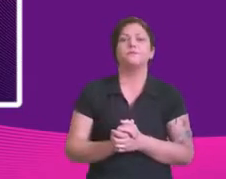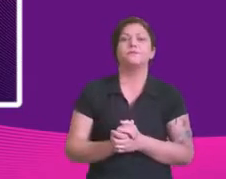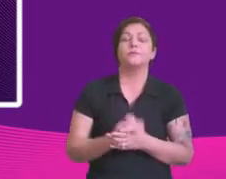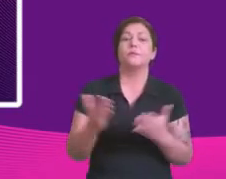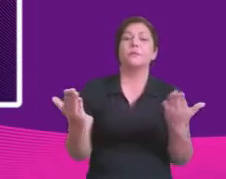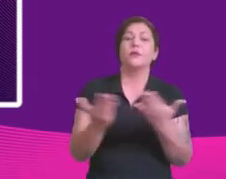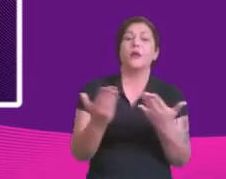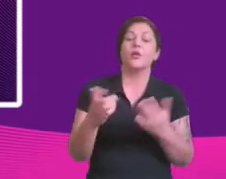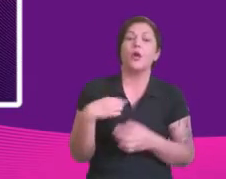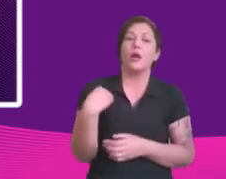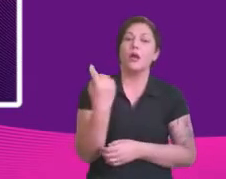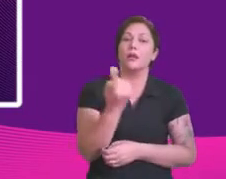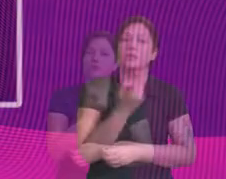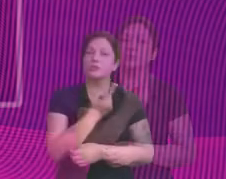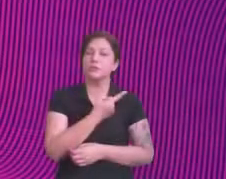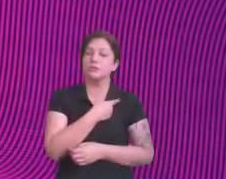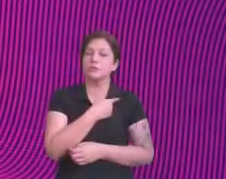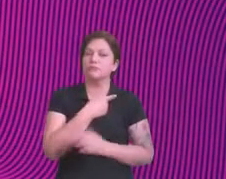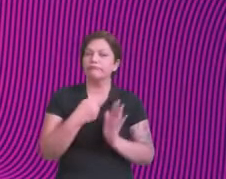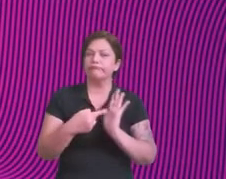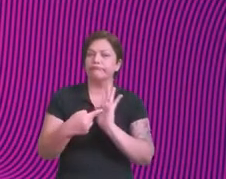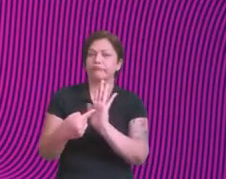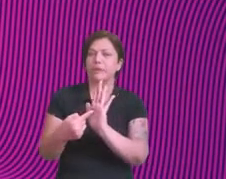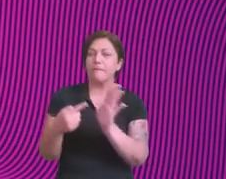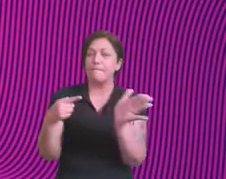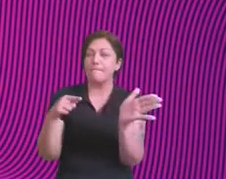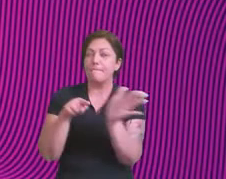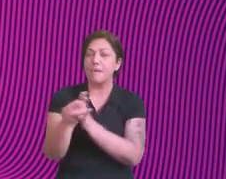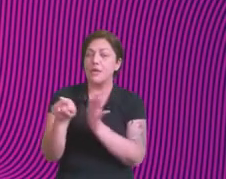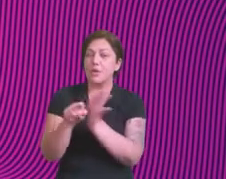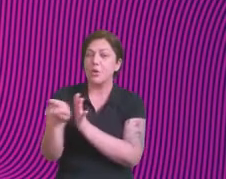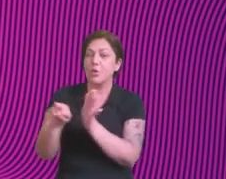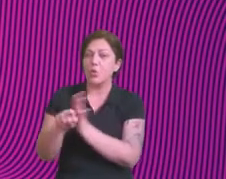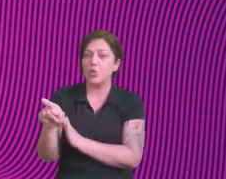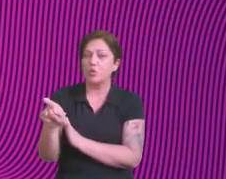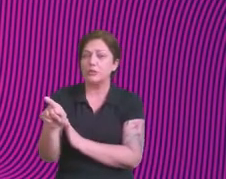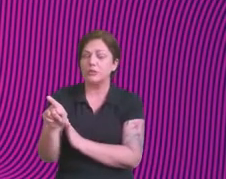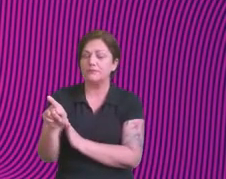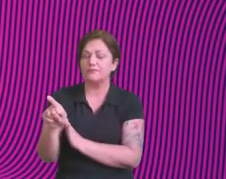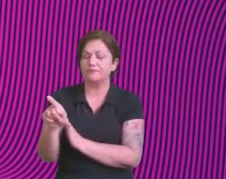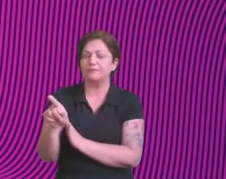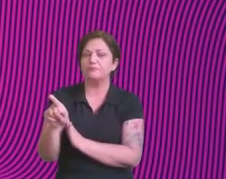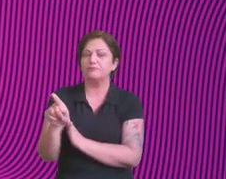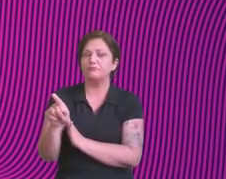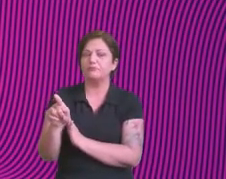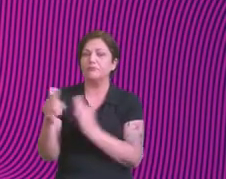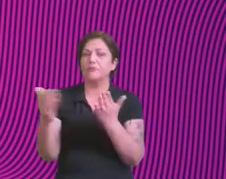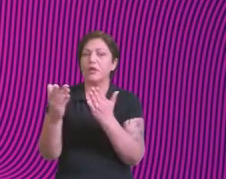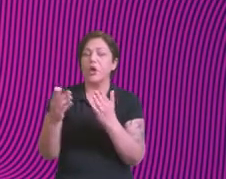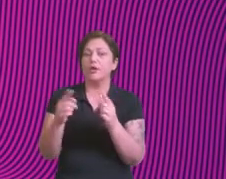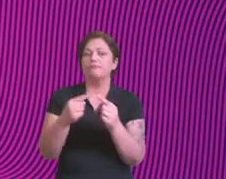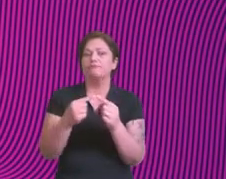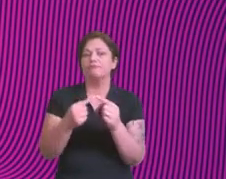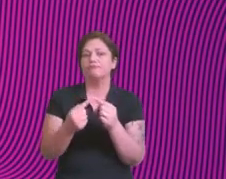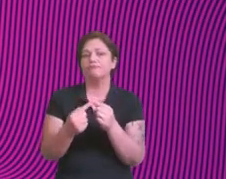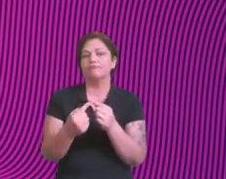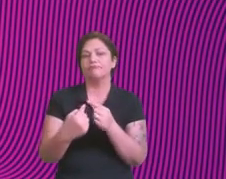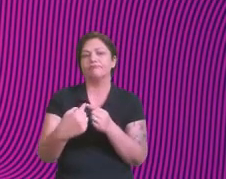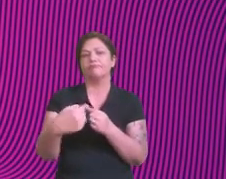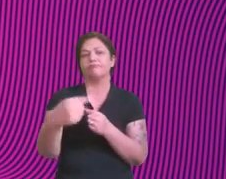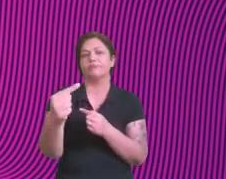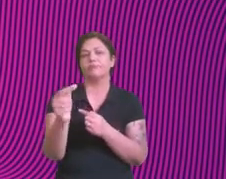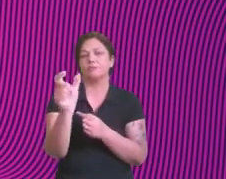agora, então, para as perguntas deste primeiro bloco, né, deste primeiro caso. Eu vou